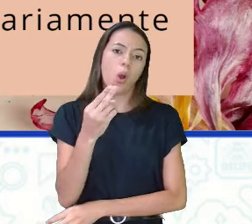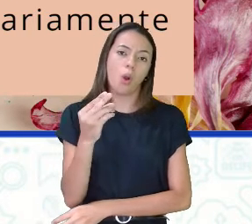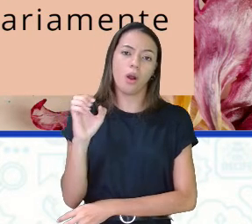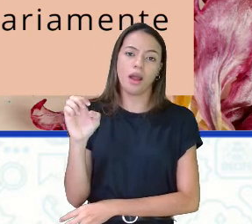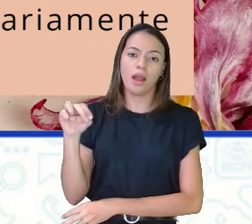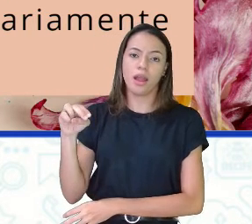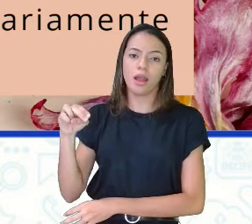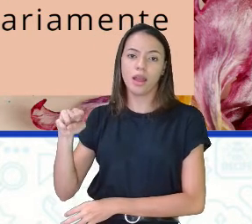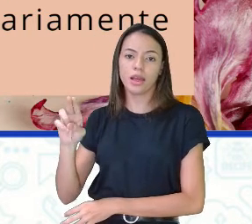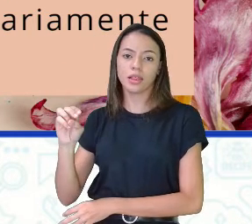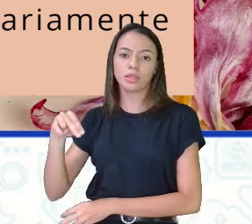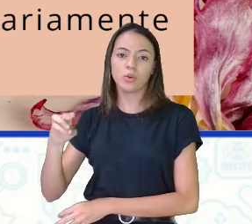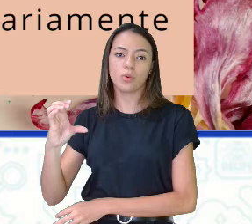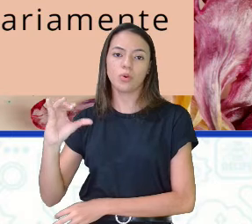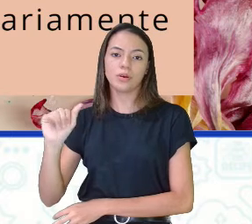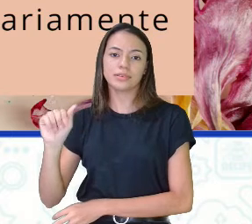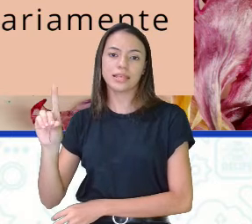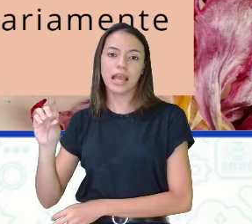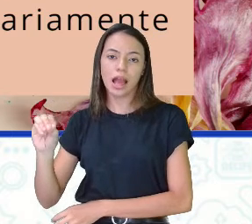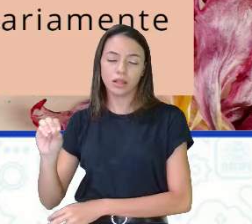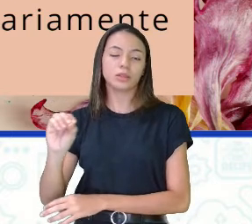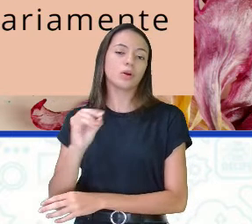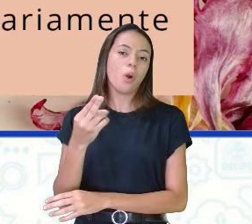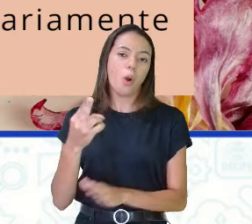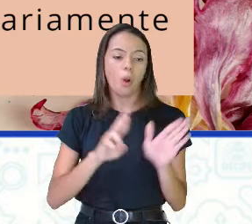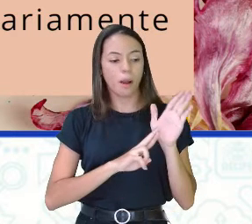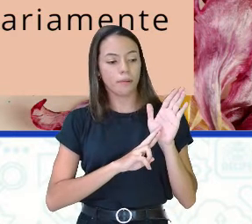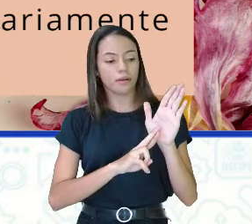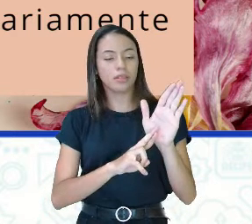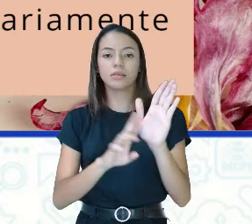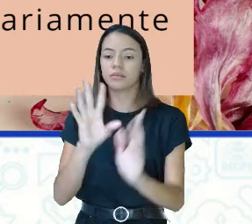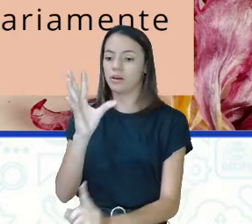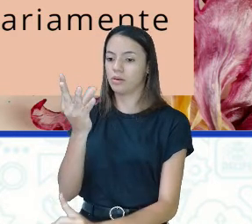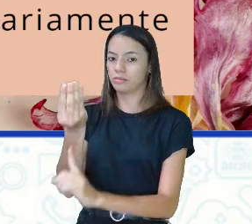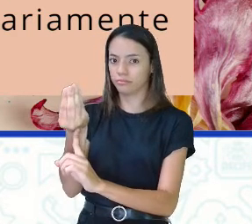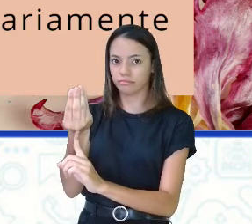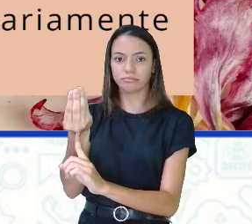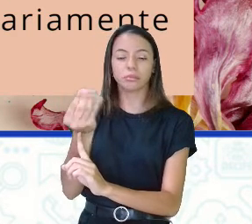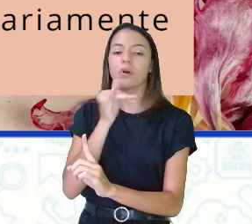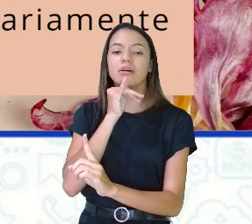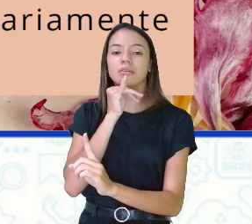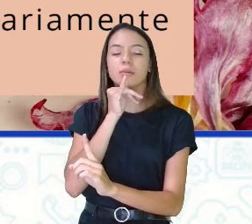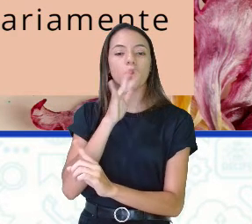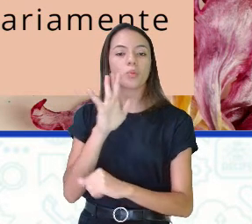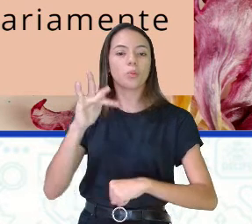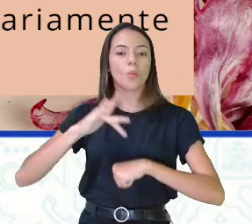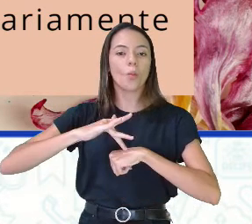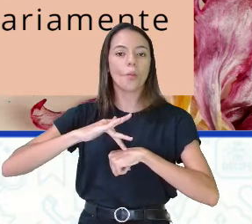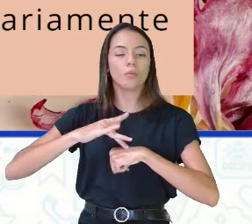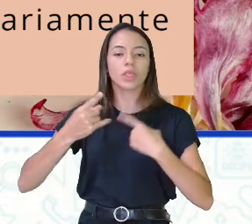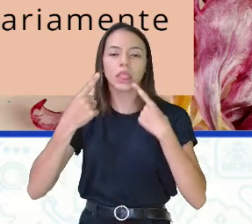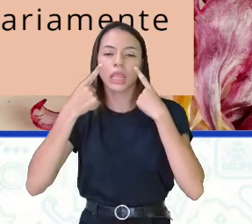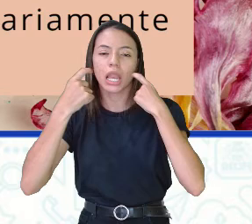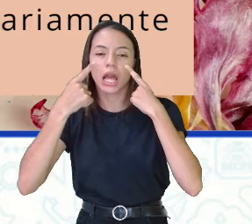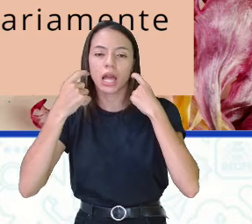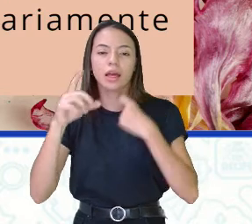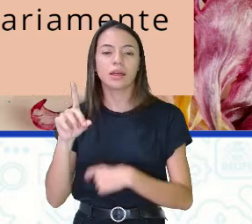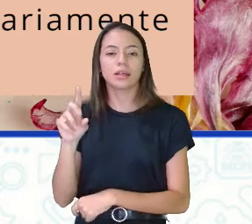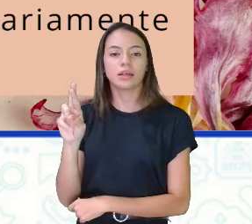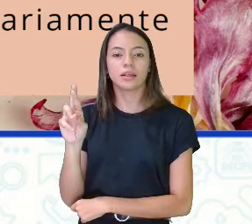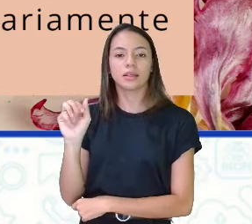por intermédio de uma representação artística, ironia dramática, que pode ser percebida